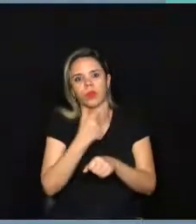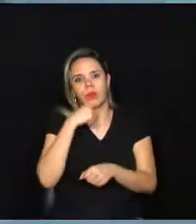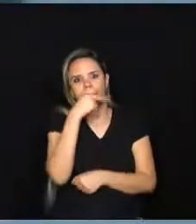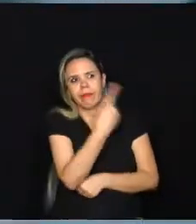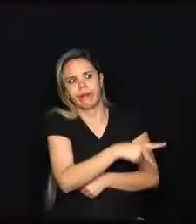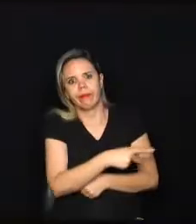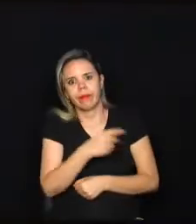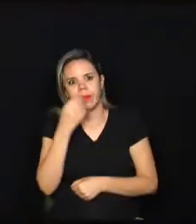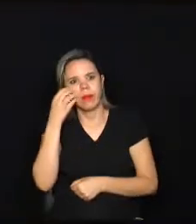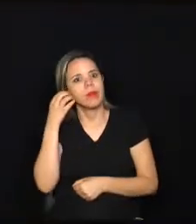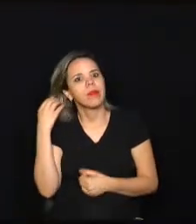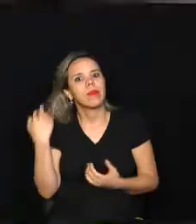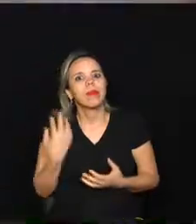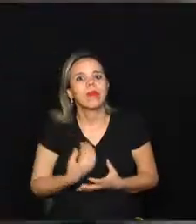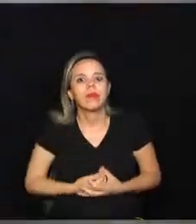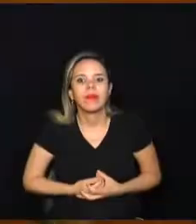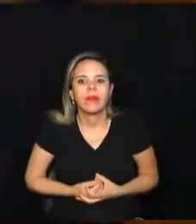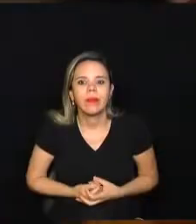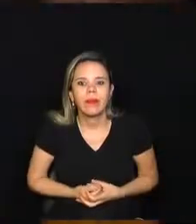dela.